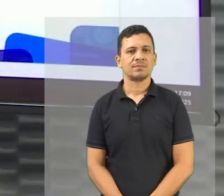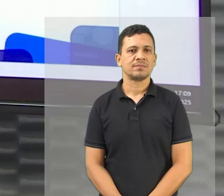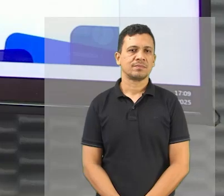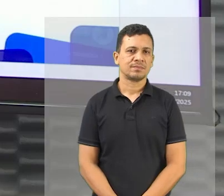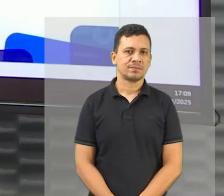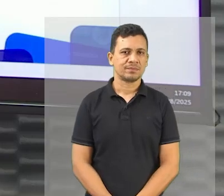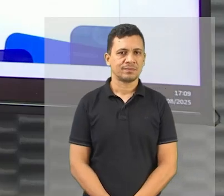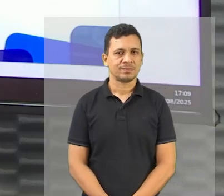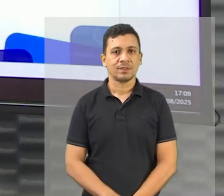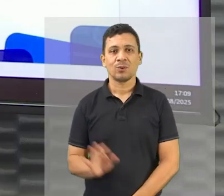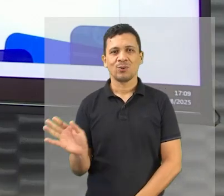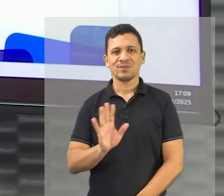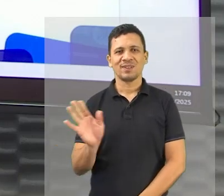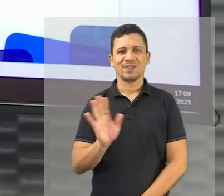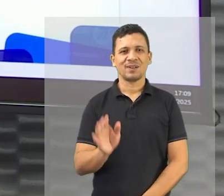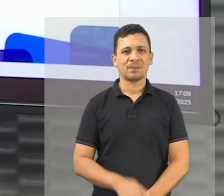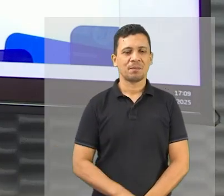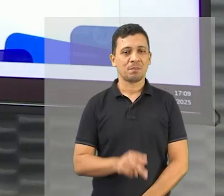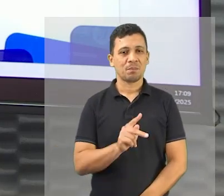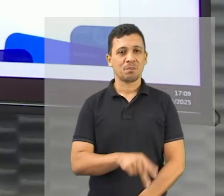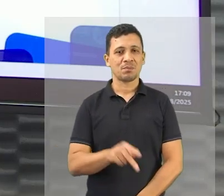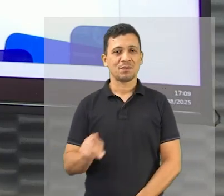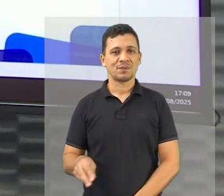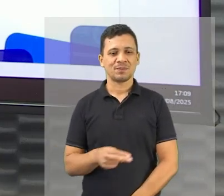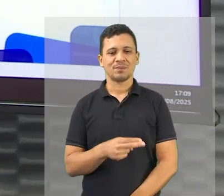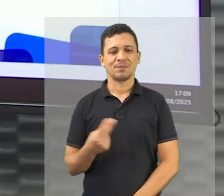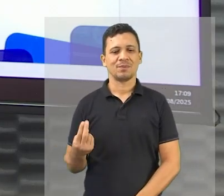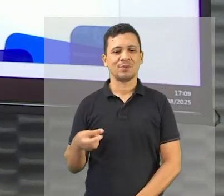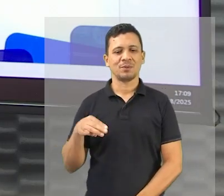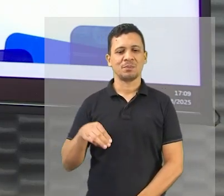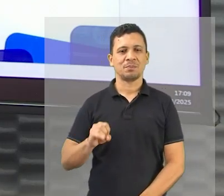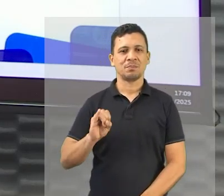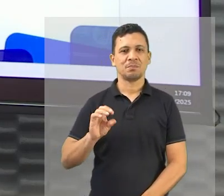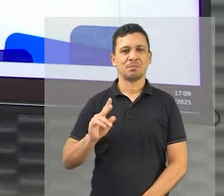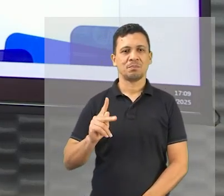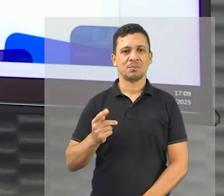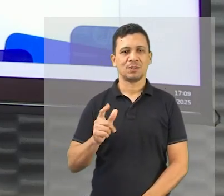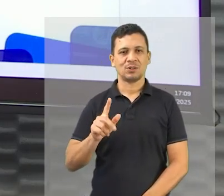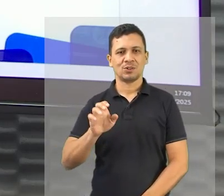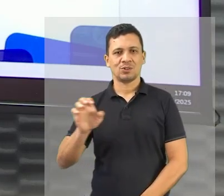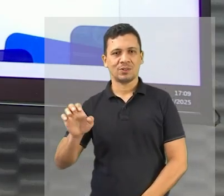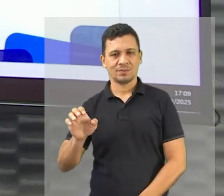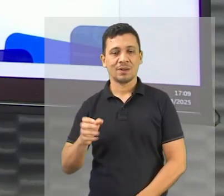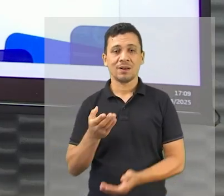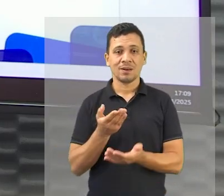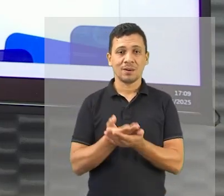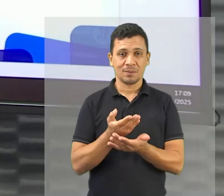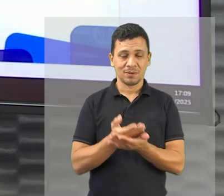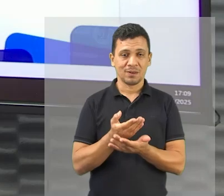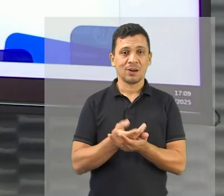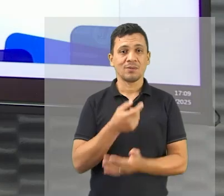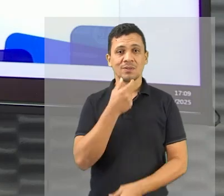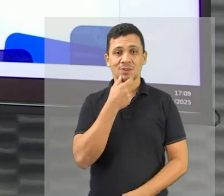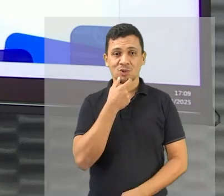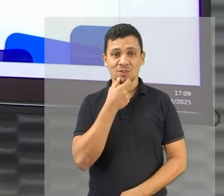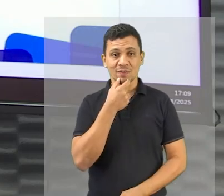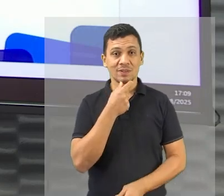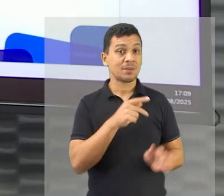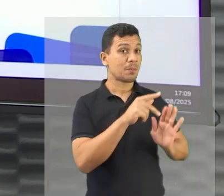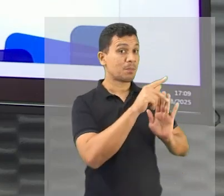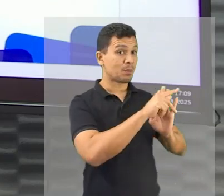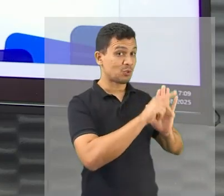Hello, everybody! Olá, pessoal! Professora Michele, de inglês, com vocês aqui mais uma vez, para mais uma aula no Projeto Estuda